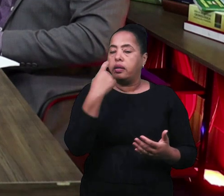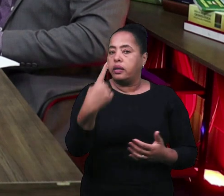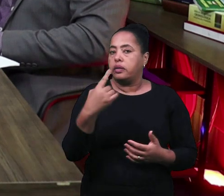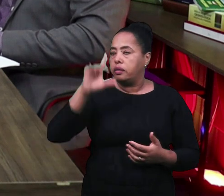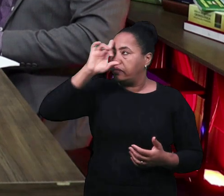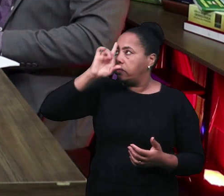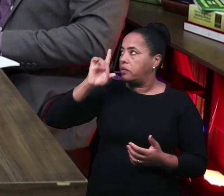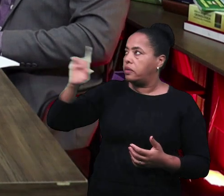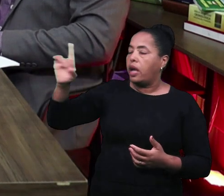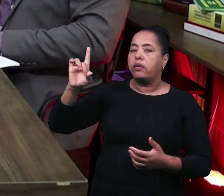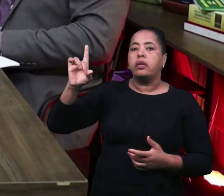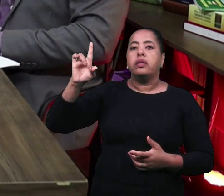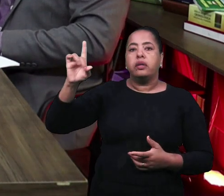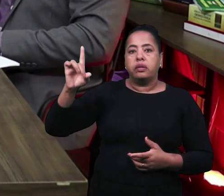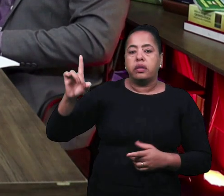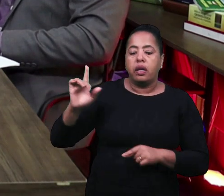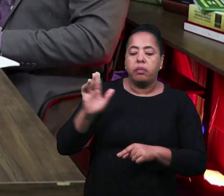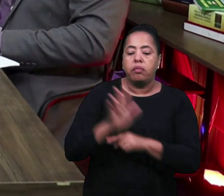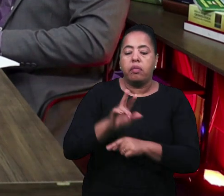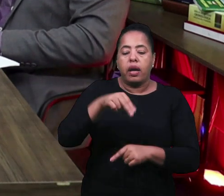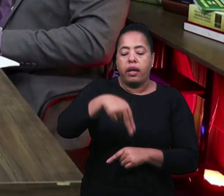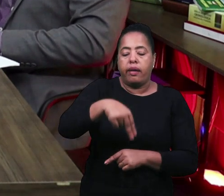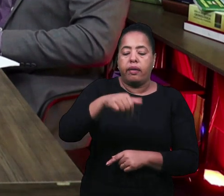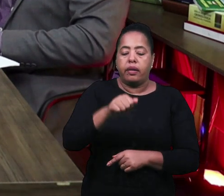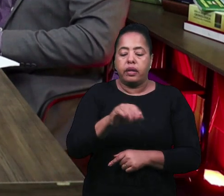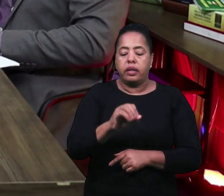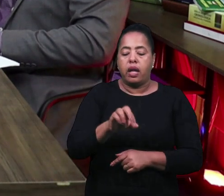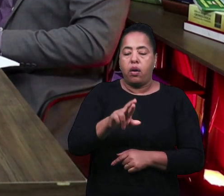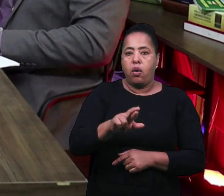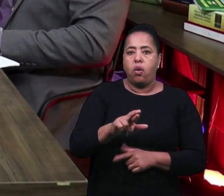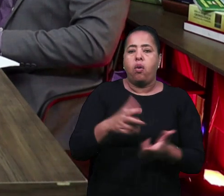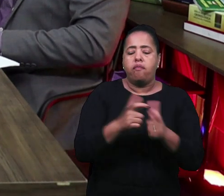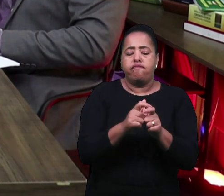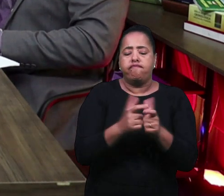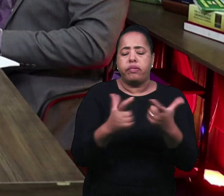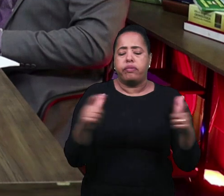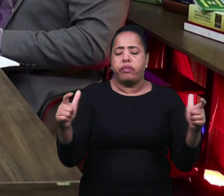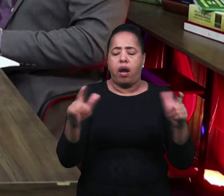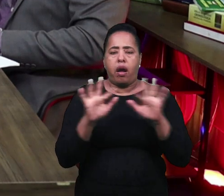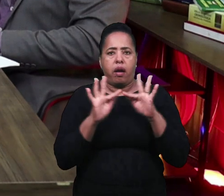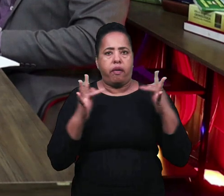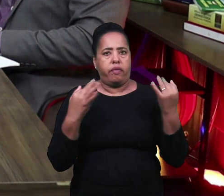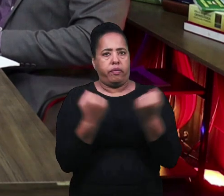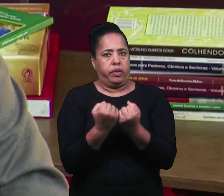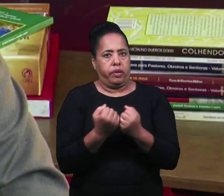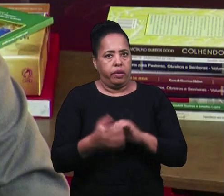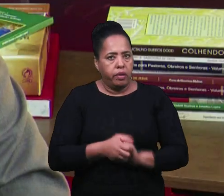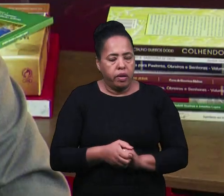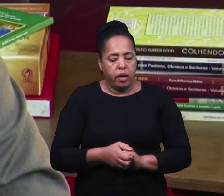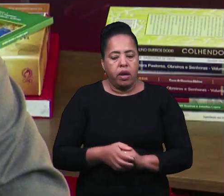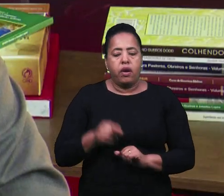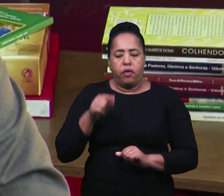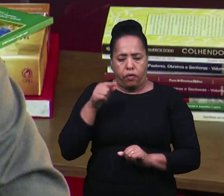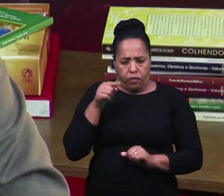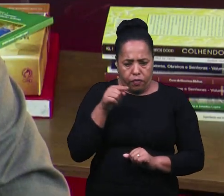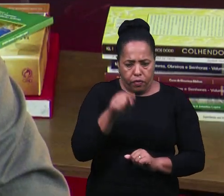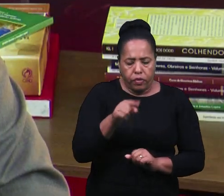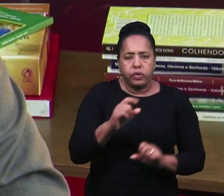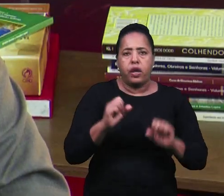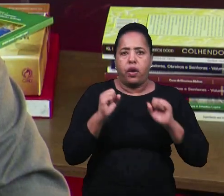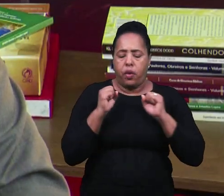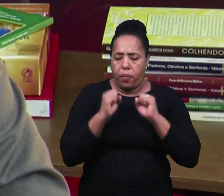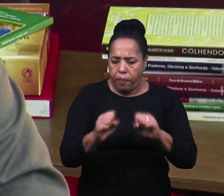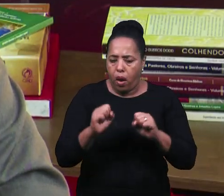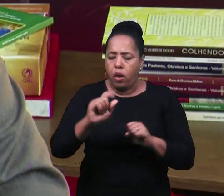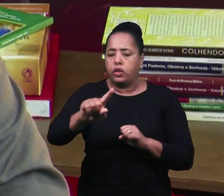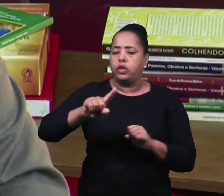Deus providencia, olha, Naor, ele está prosperando, a família dele está crescendo. Você vai poder buscar,